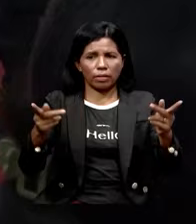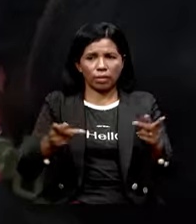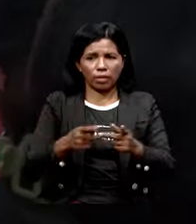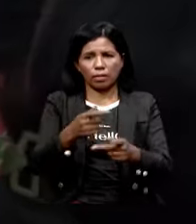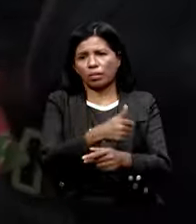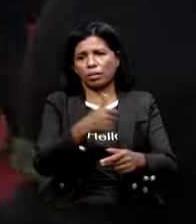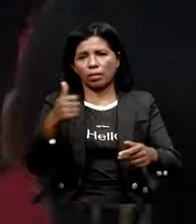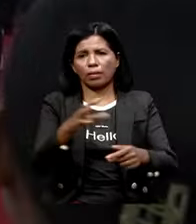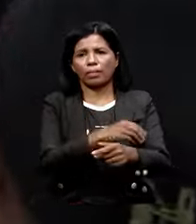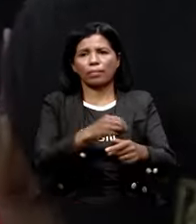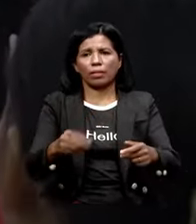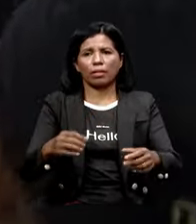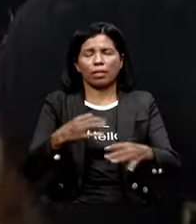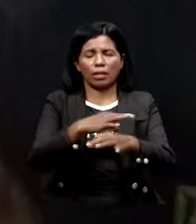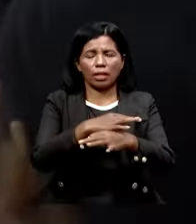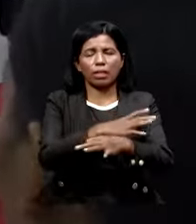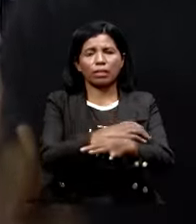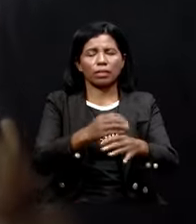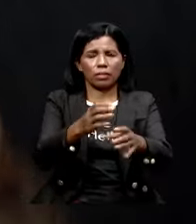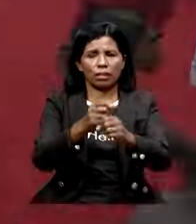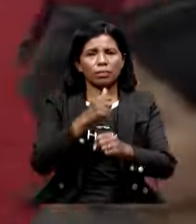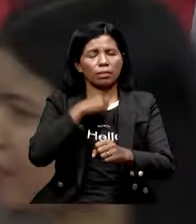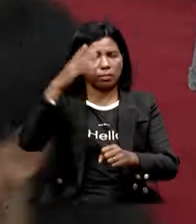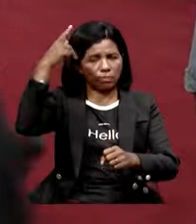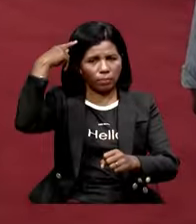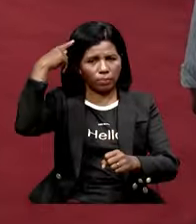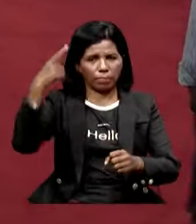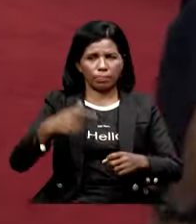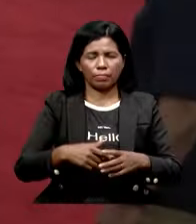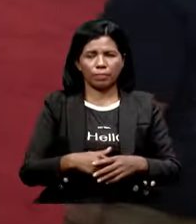Ciraceloc, nebe foi na dia, rodicimo Amo Papa. Agostinho da Costa, GMN.